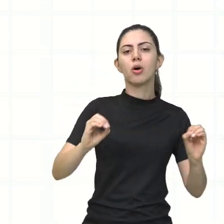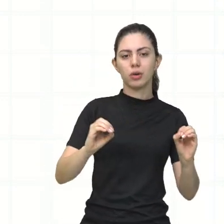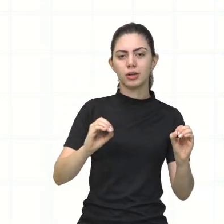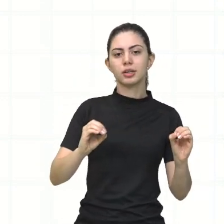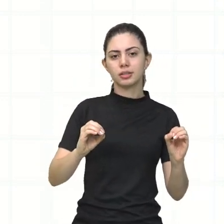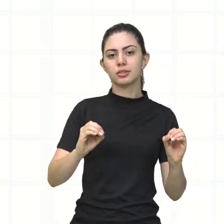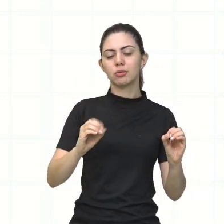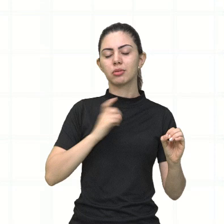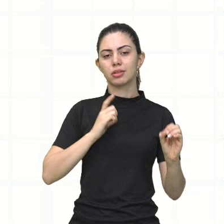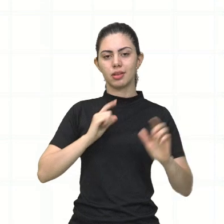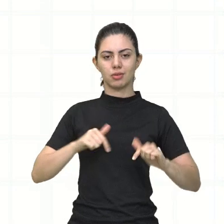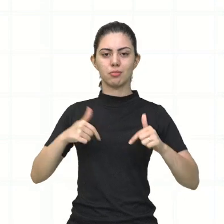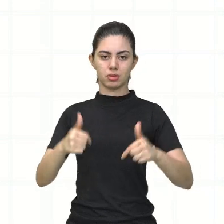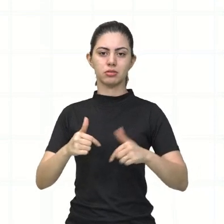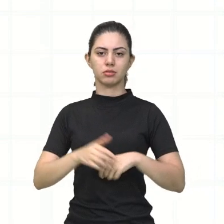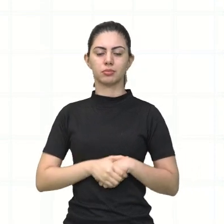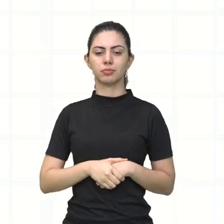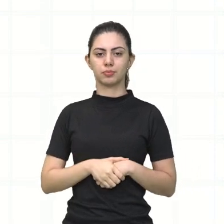executando essa ação.